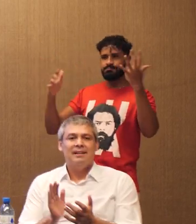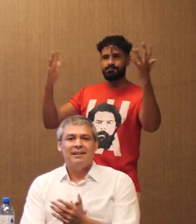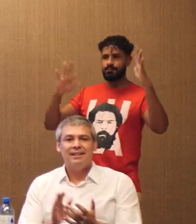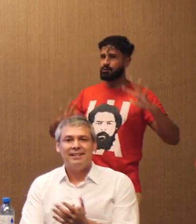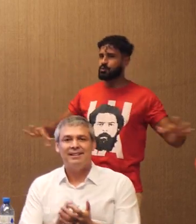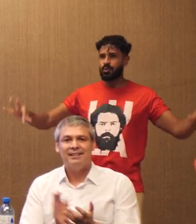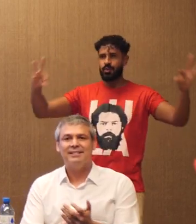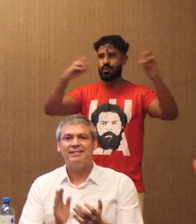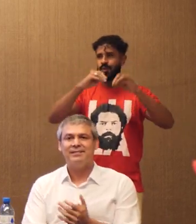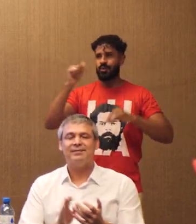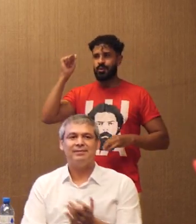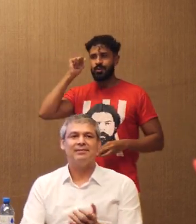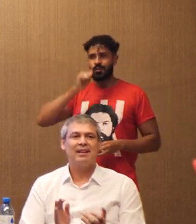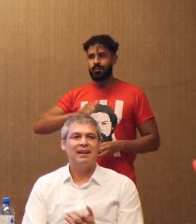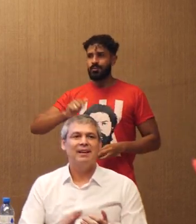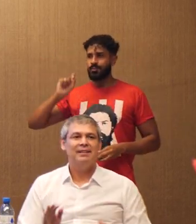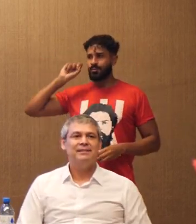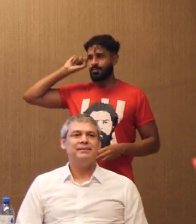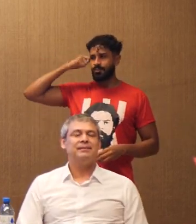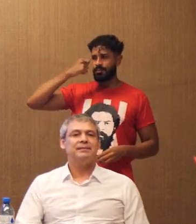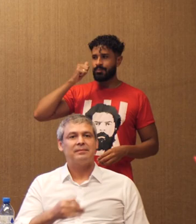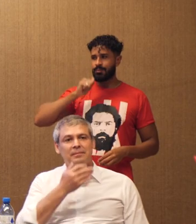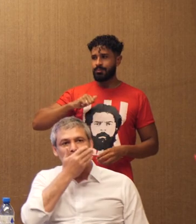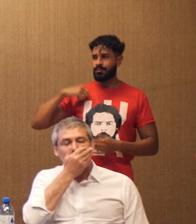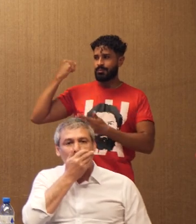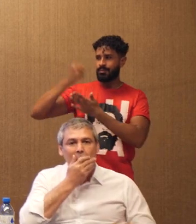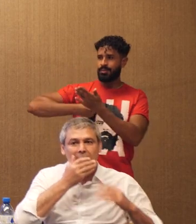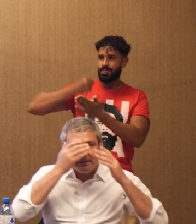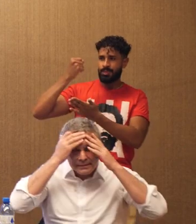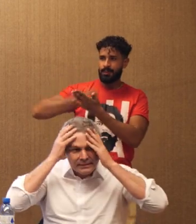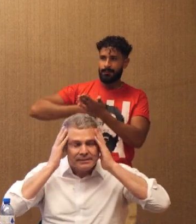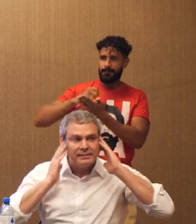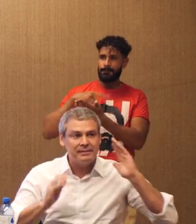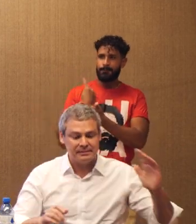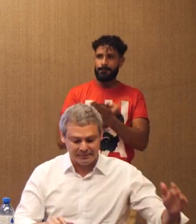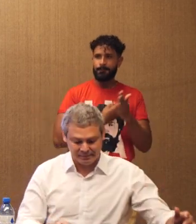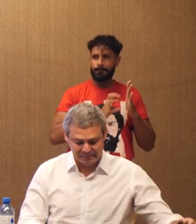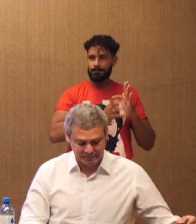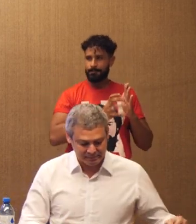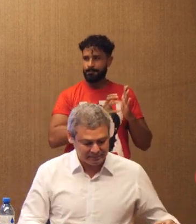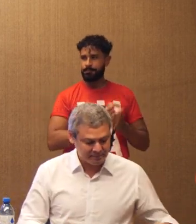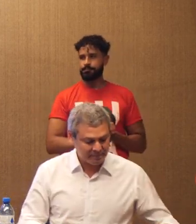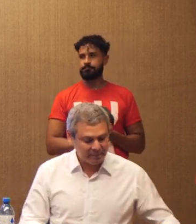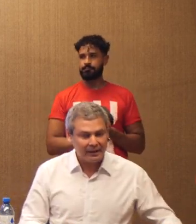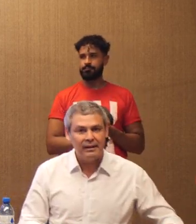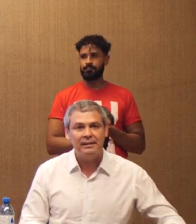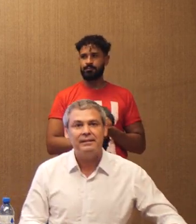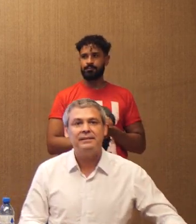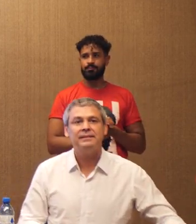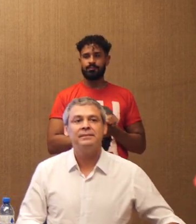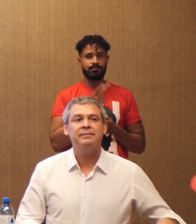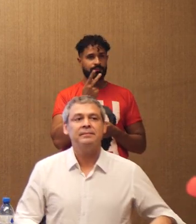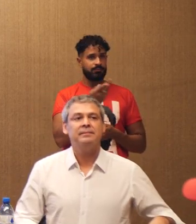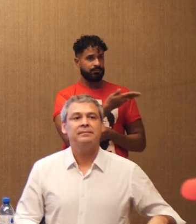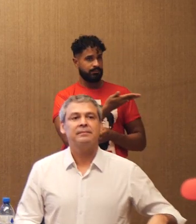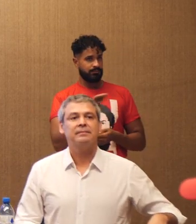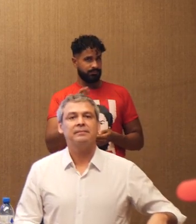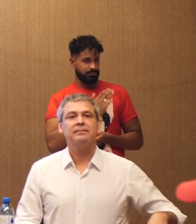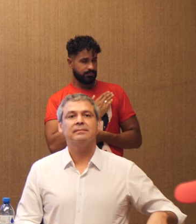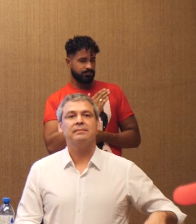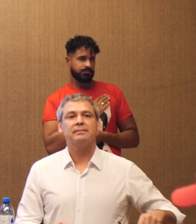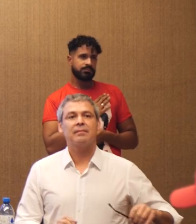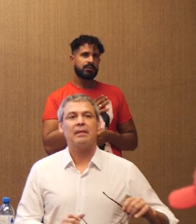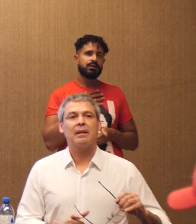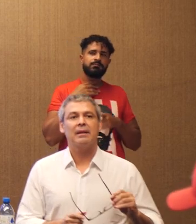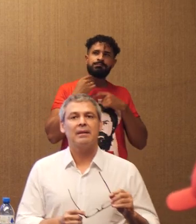mulheres, mulheres negras, mulheres lutadoras do nosso partido. Queridos companheiros e companheiras, eu fiquei